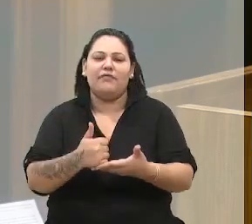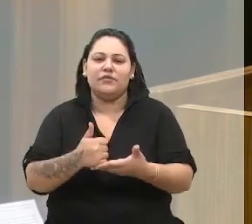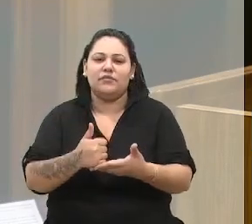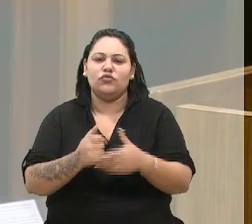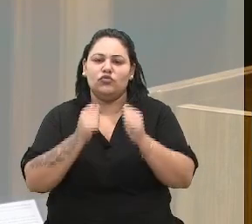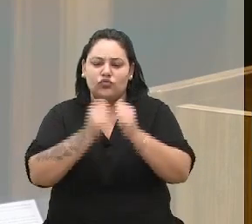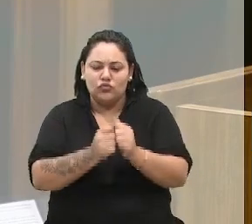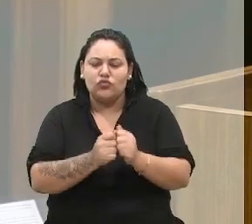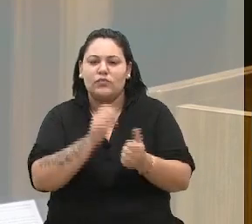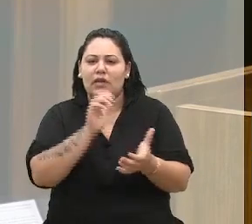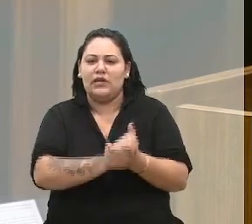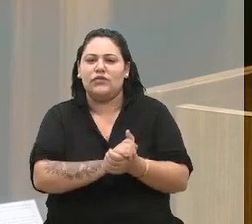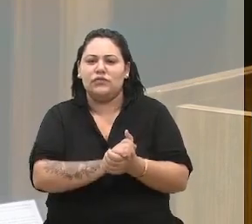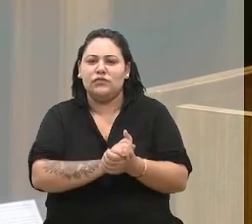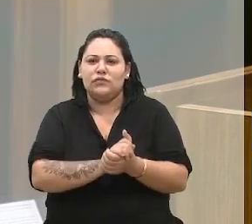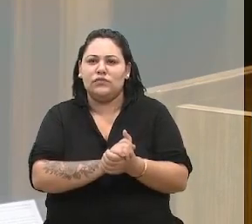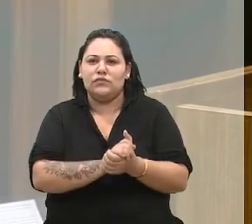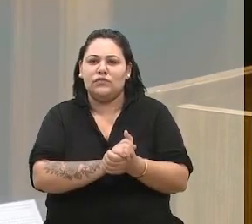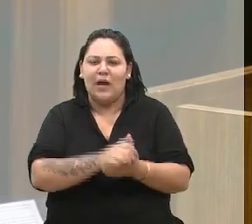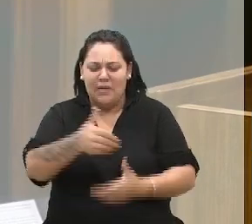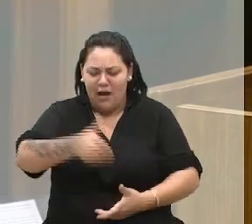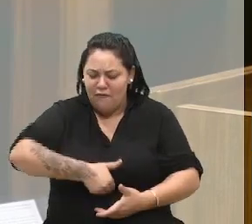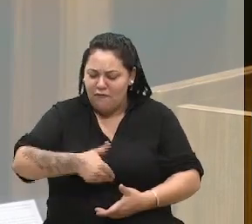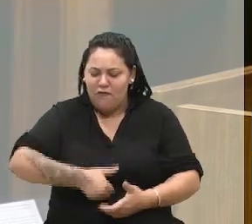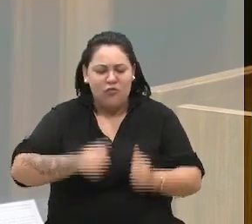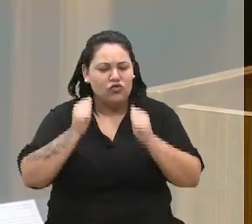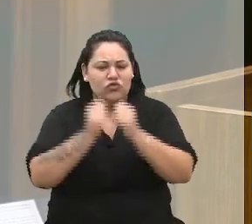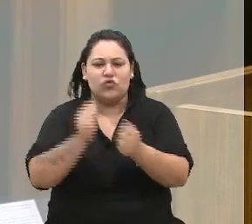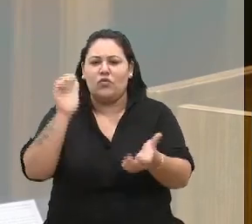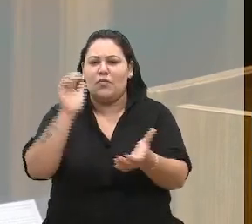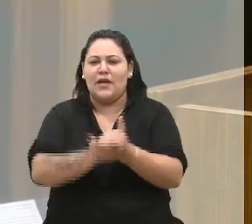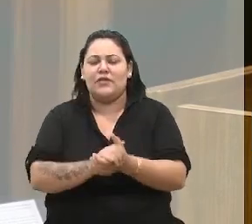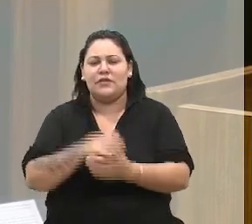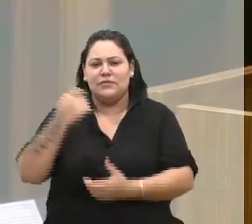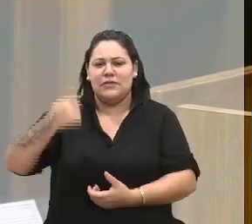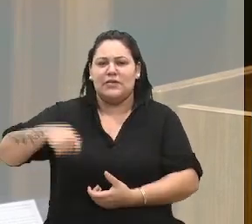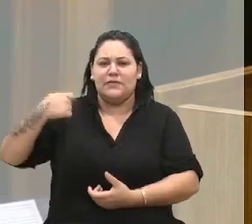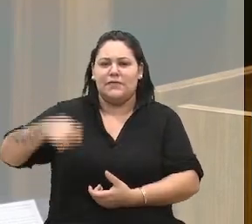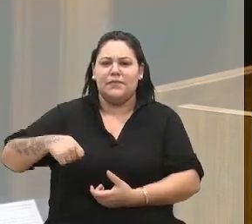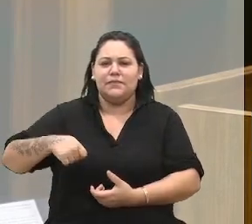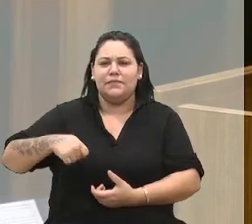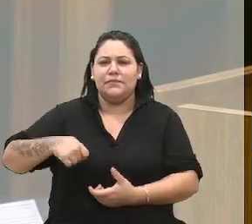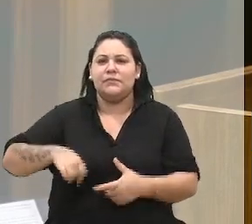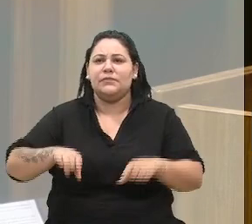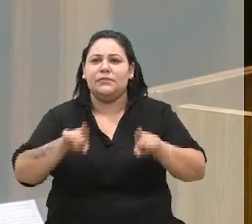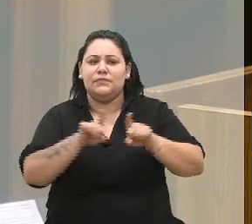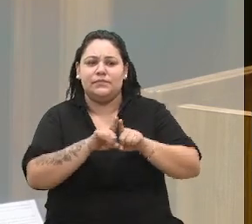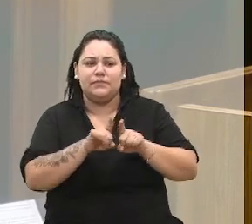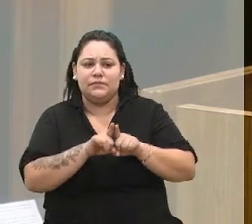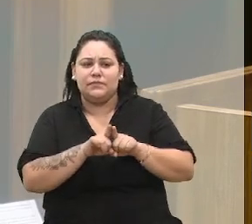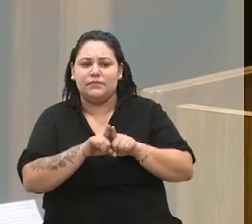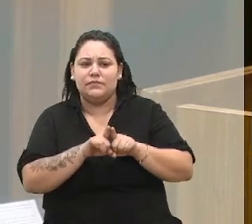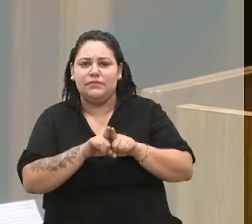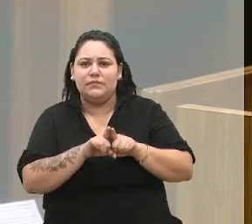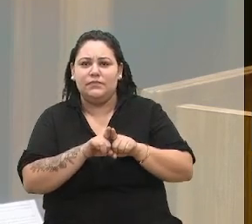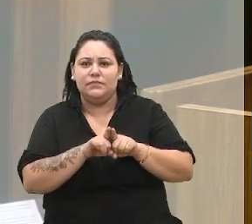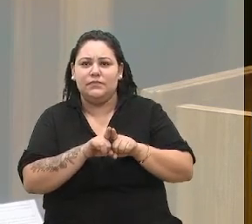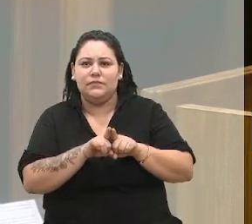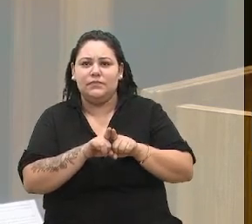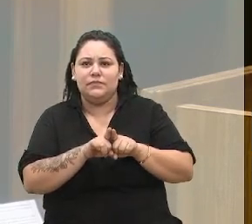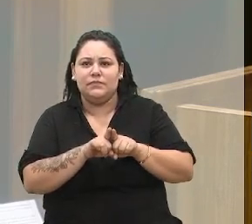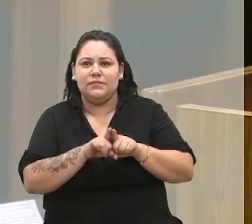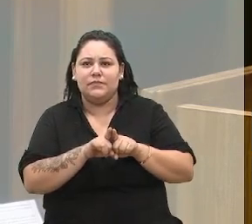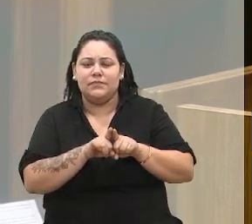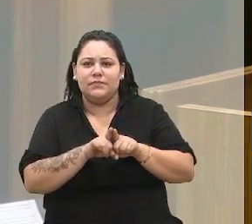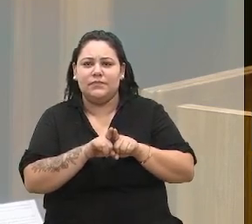junto. Elas sim passavam fome junto, quando era necessário. E quando as conquistas vinham, os dois